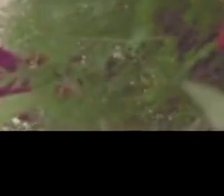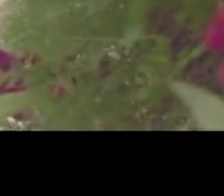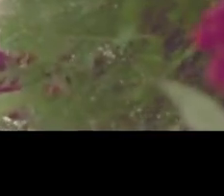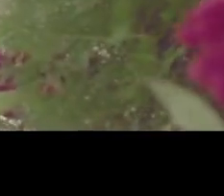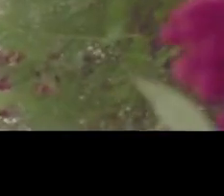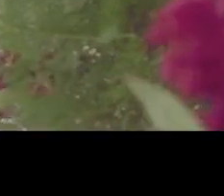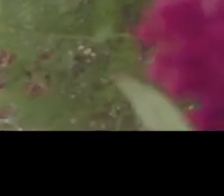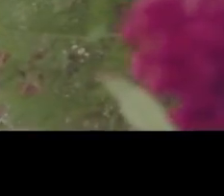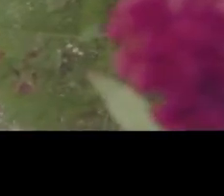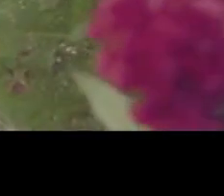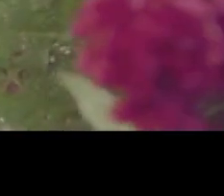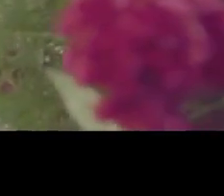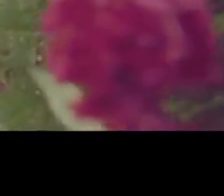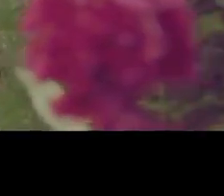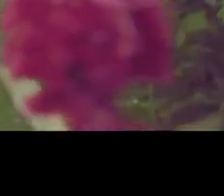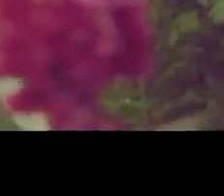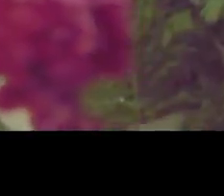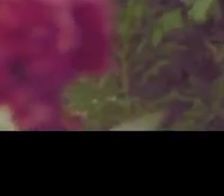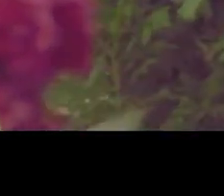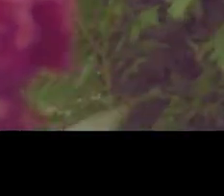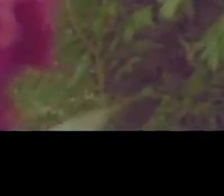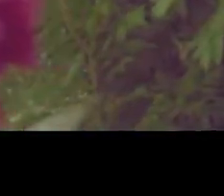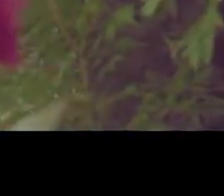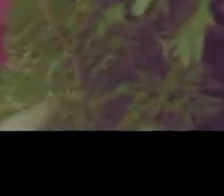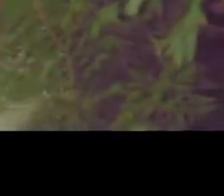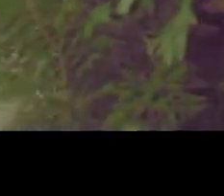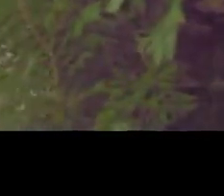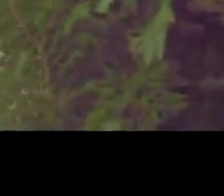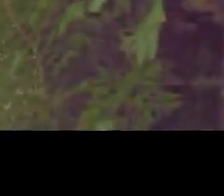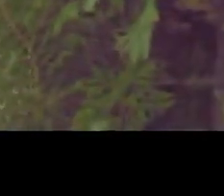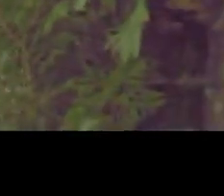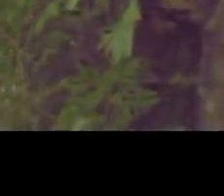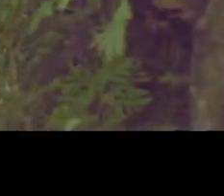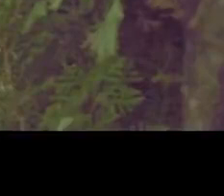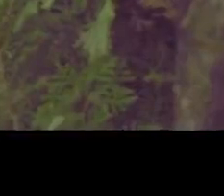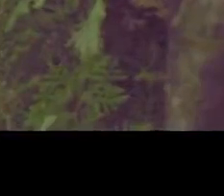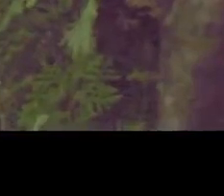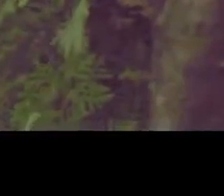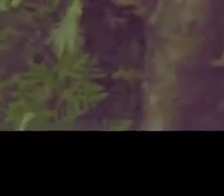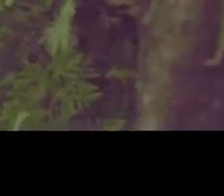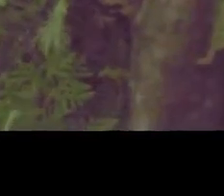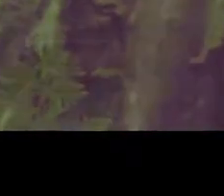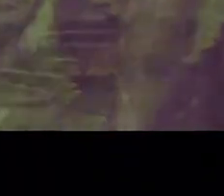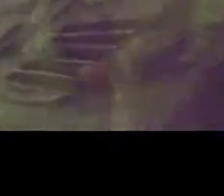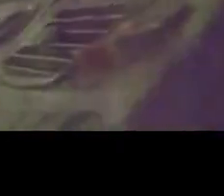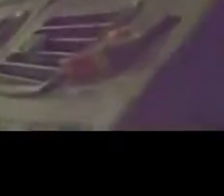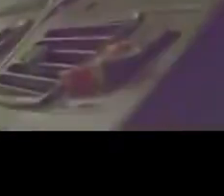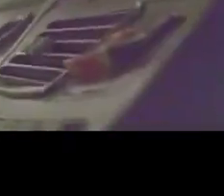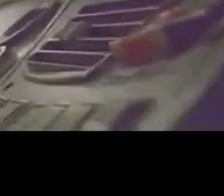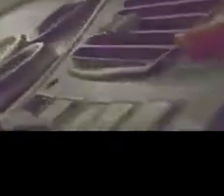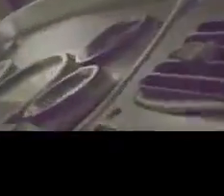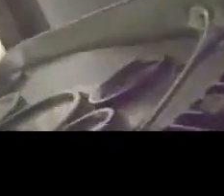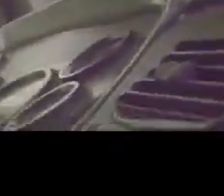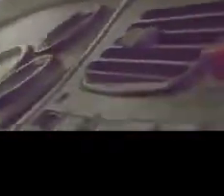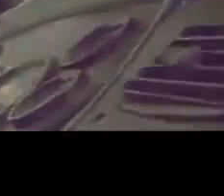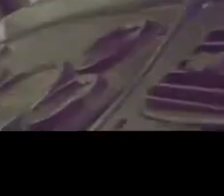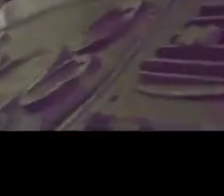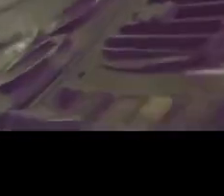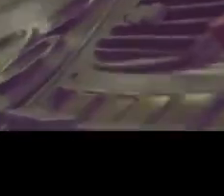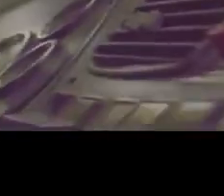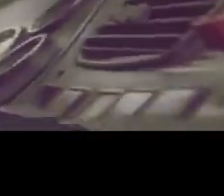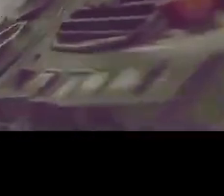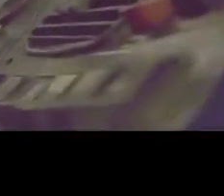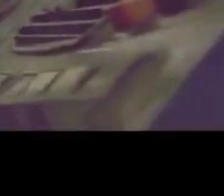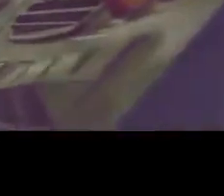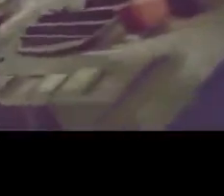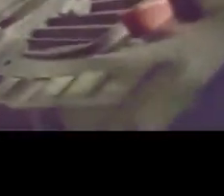uma instituição muito importante, até porque sem ela eu não sei o que eu faria. Meu nome é Rubens, estou